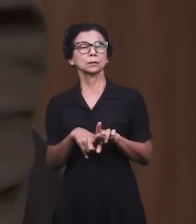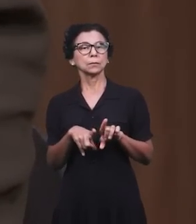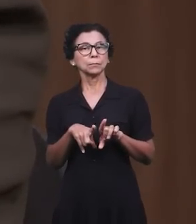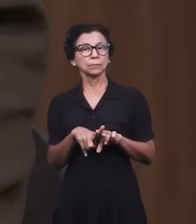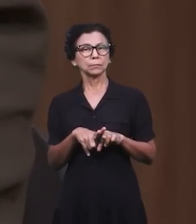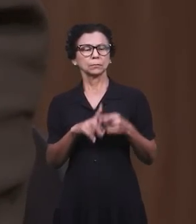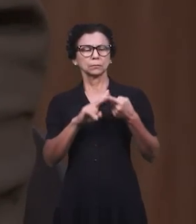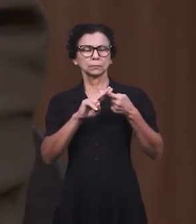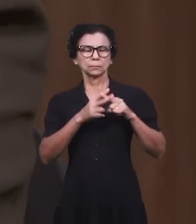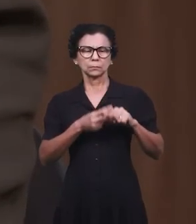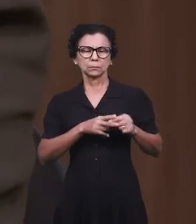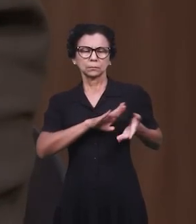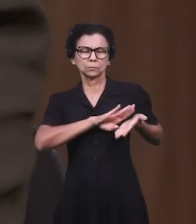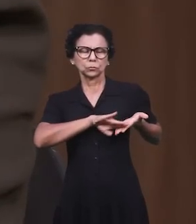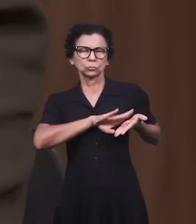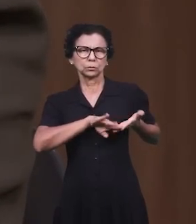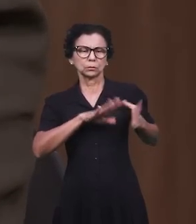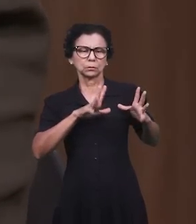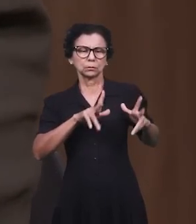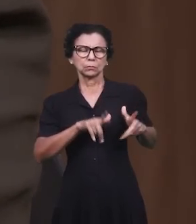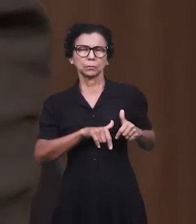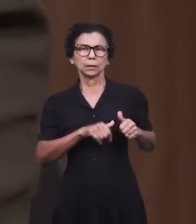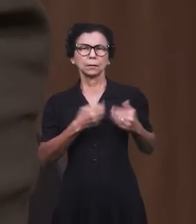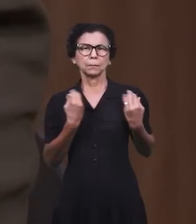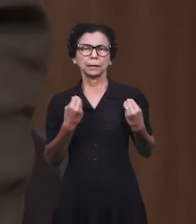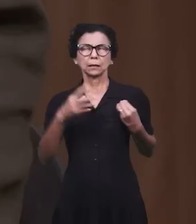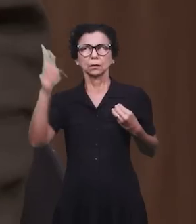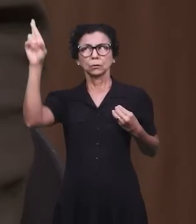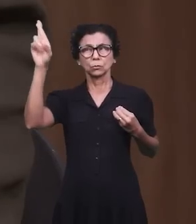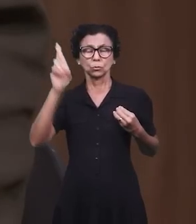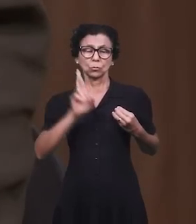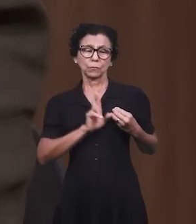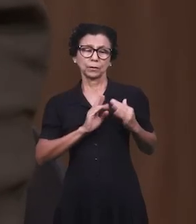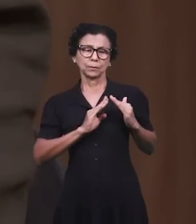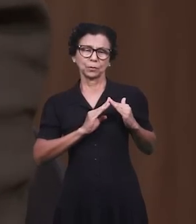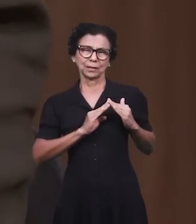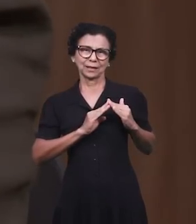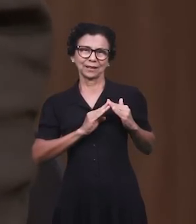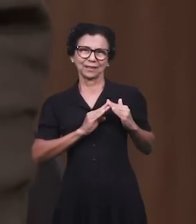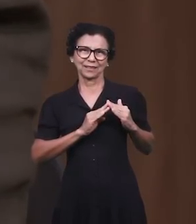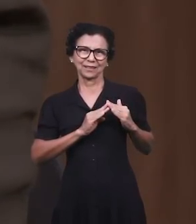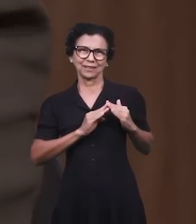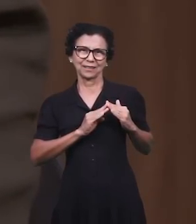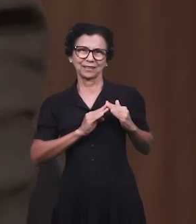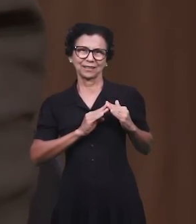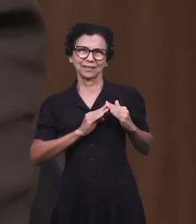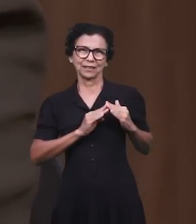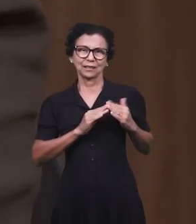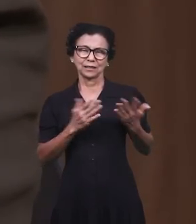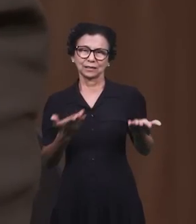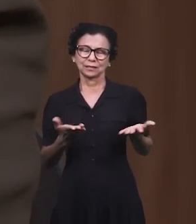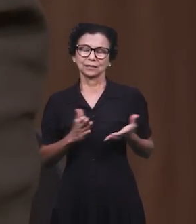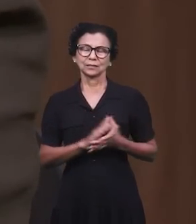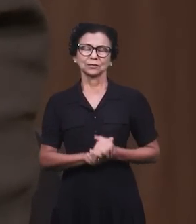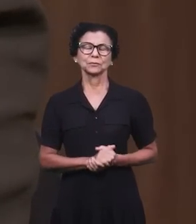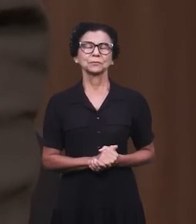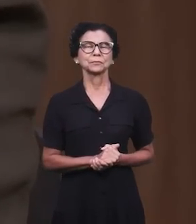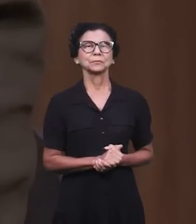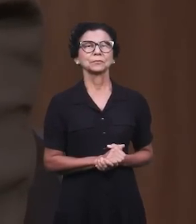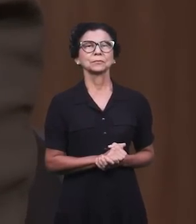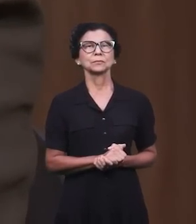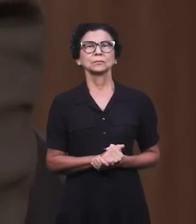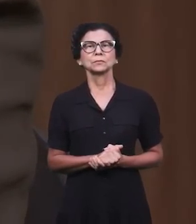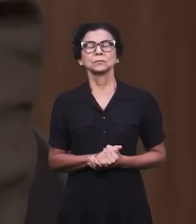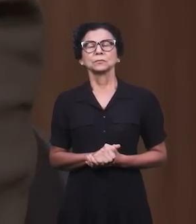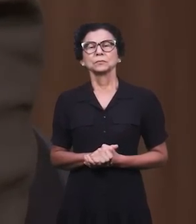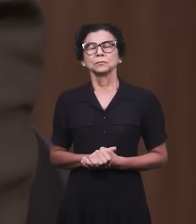nós. E essa restauração ela não é feita com materiais dessa terra. O material do templo ele foi trazido de outro lugar.